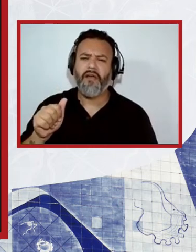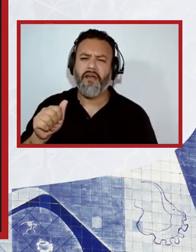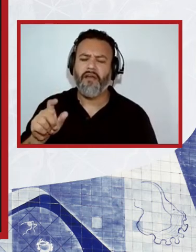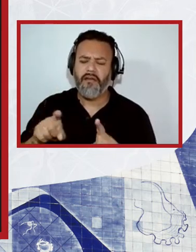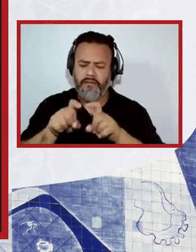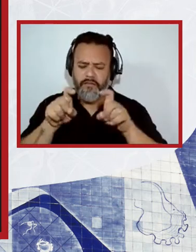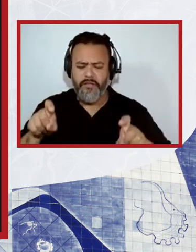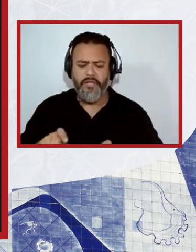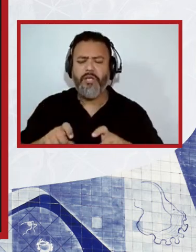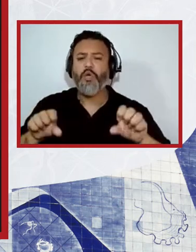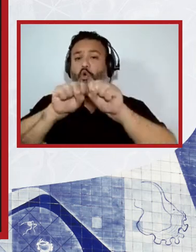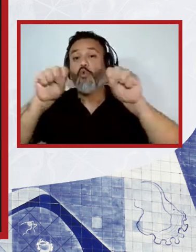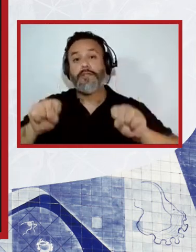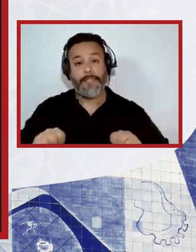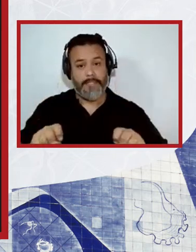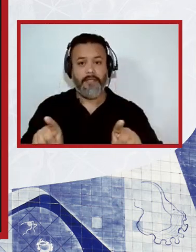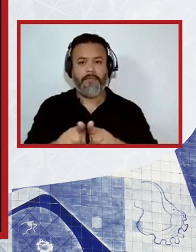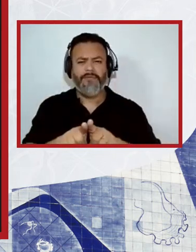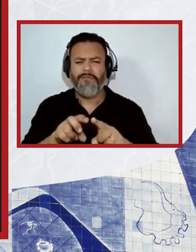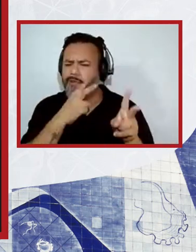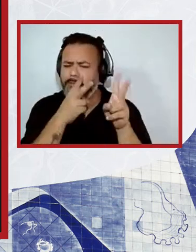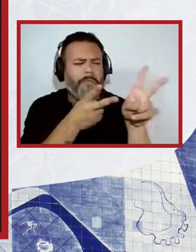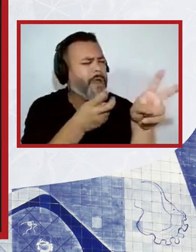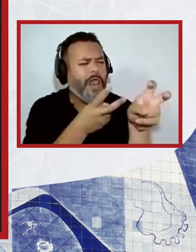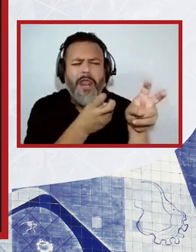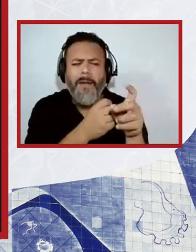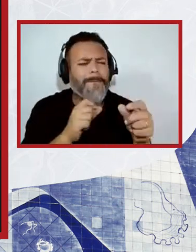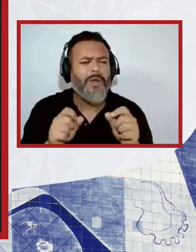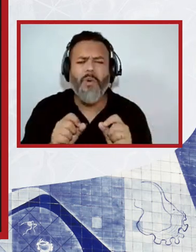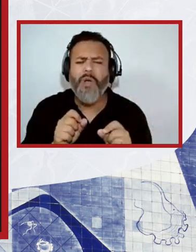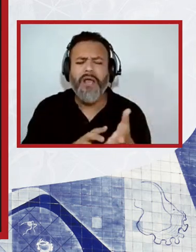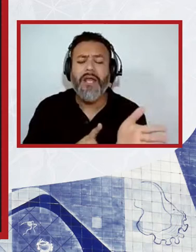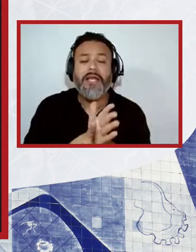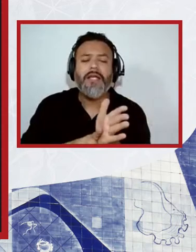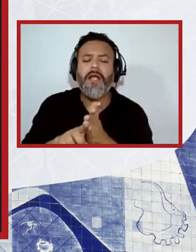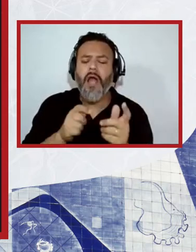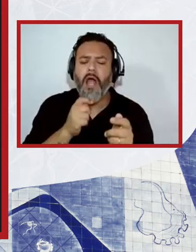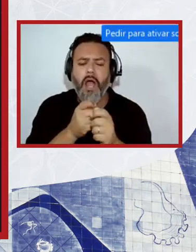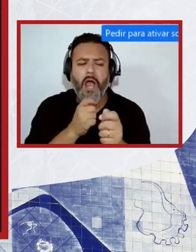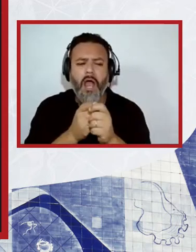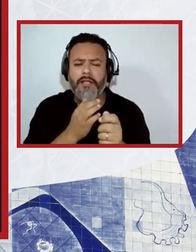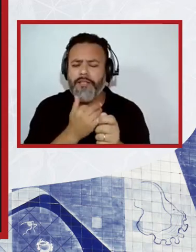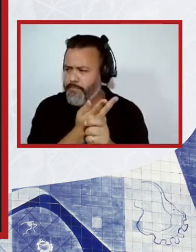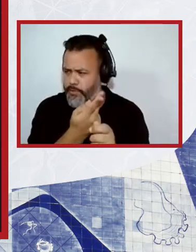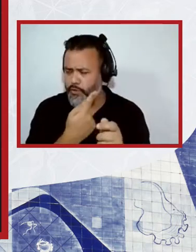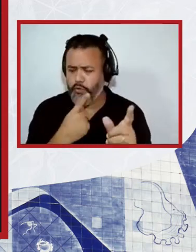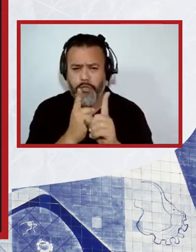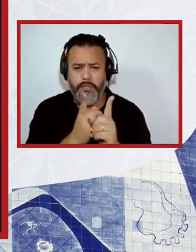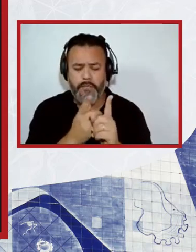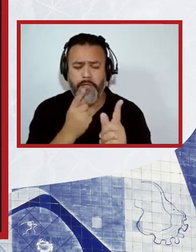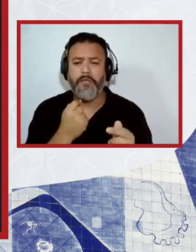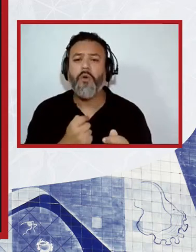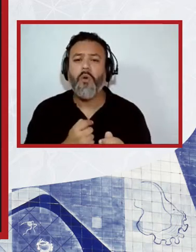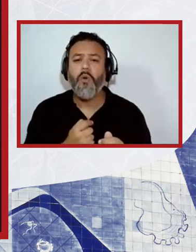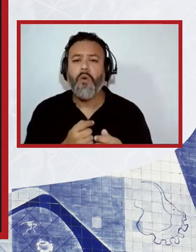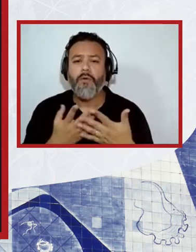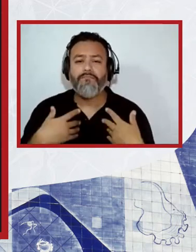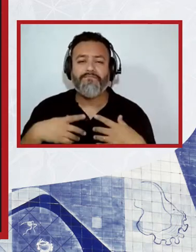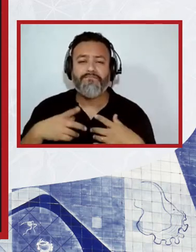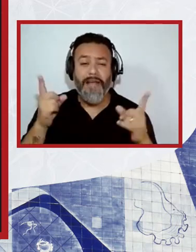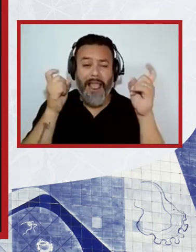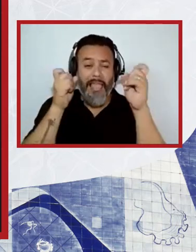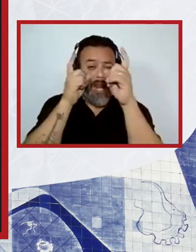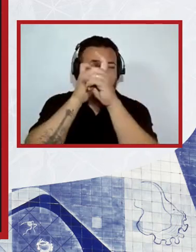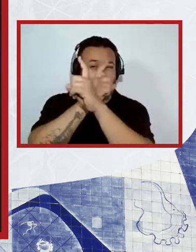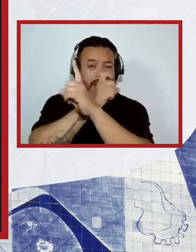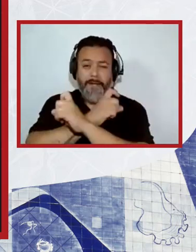o que, que você percebeu na entrevista que você fez com essas pessoas em relação ao grau de